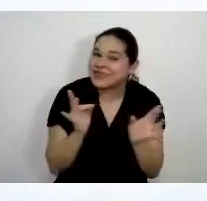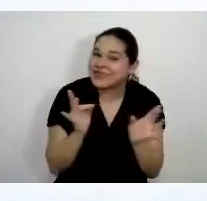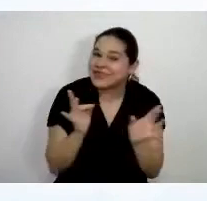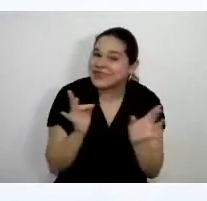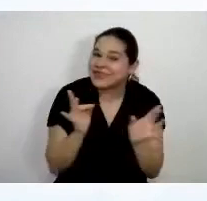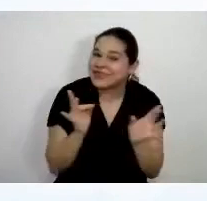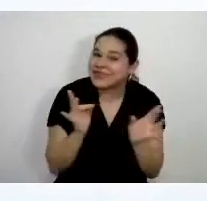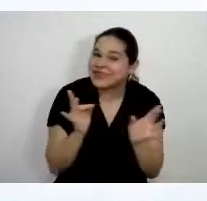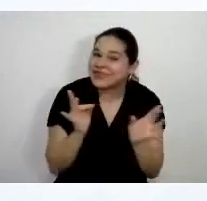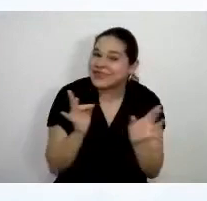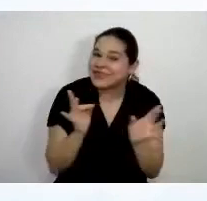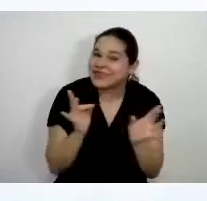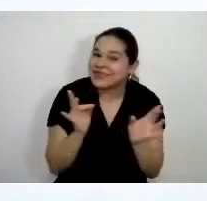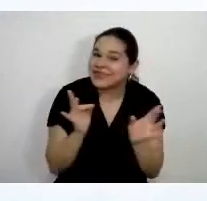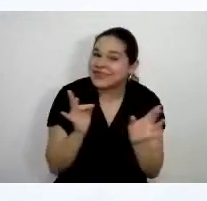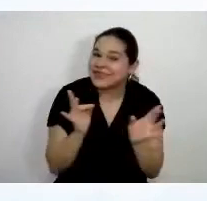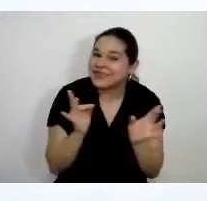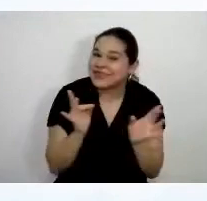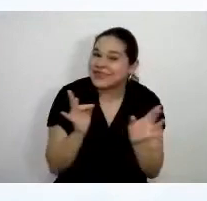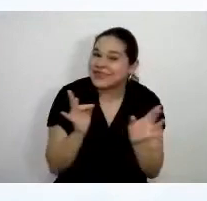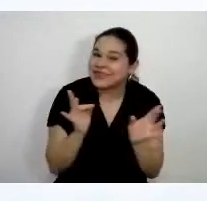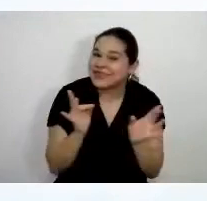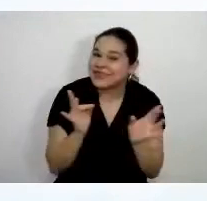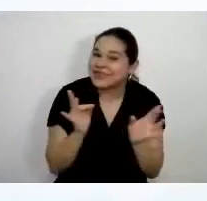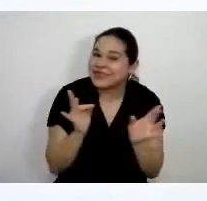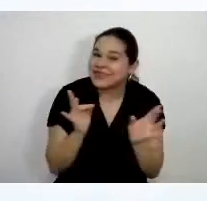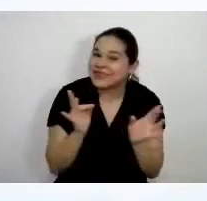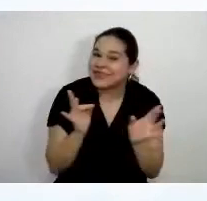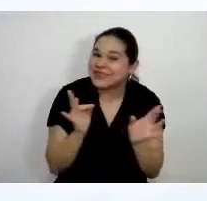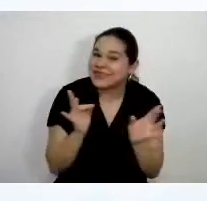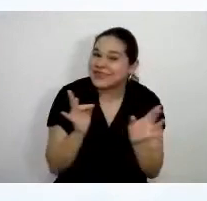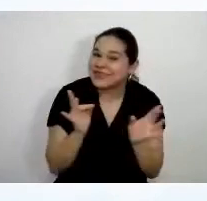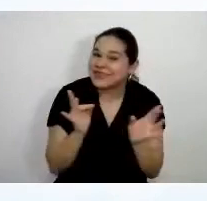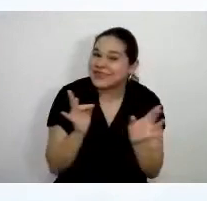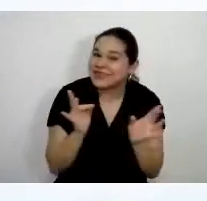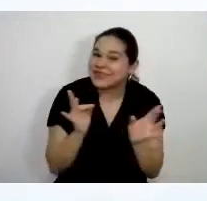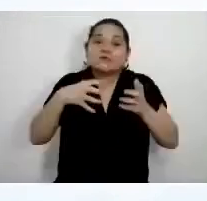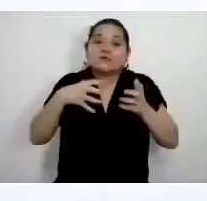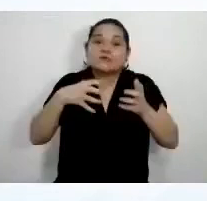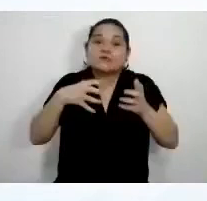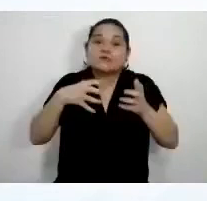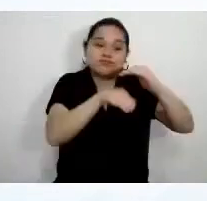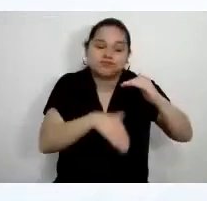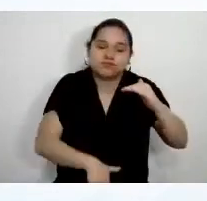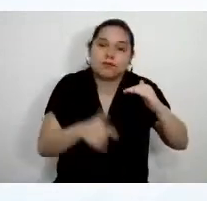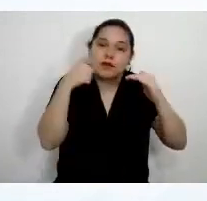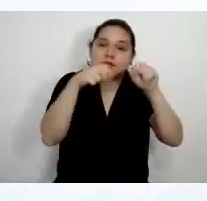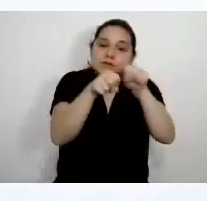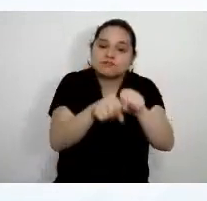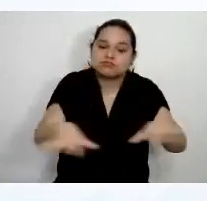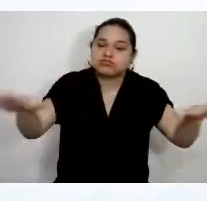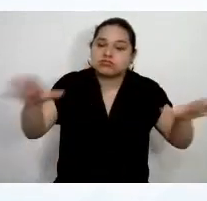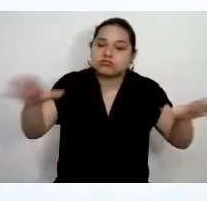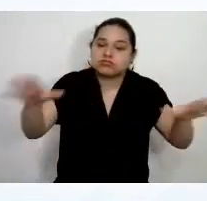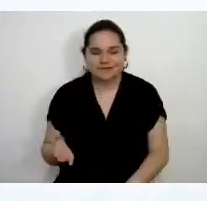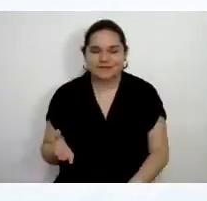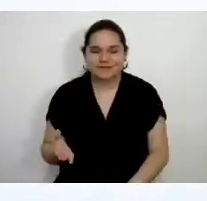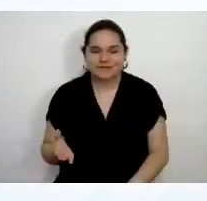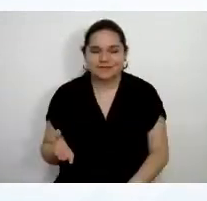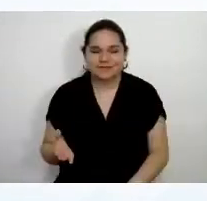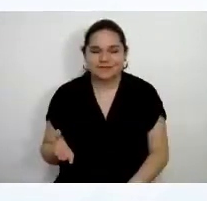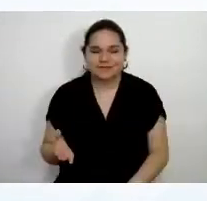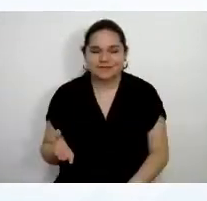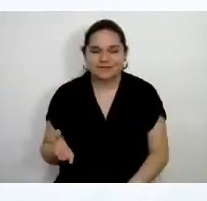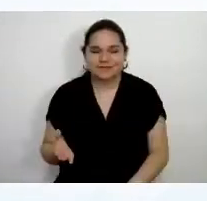no armazenamento, na distribuição e na aplicação dessas vacinas. Quer dizer, você vai ter também que ter